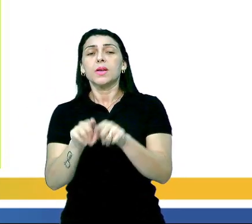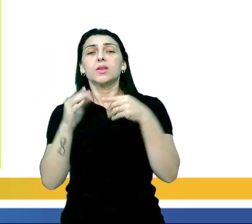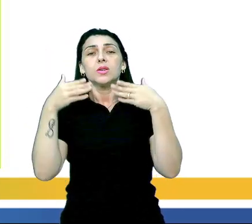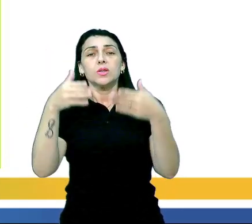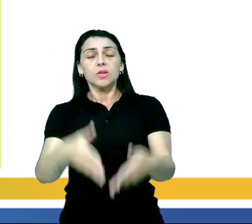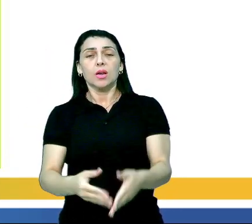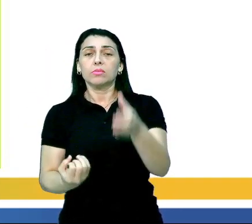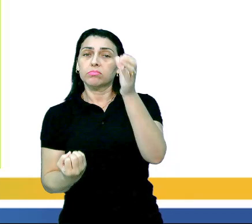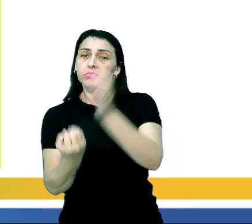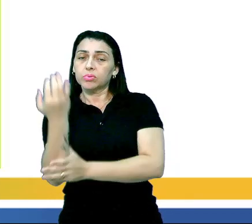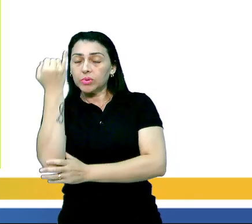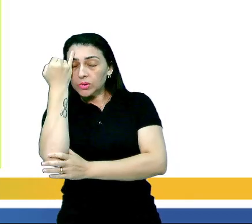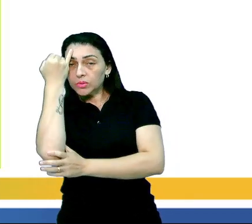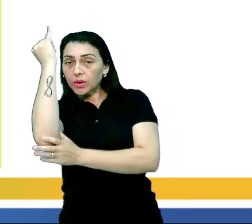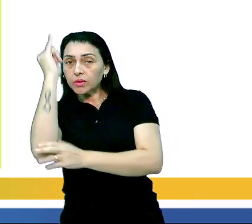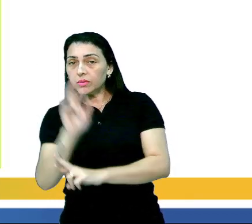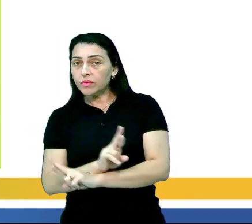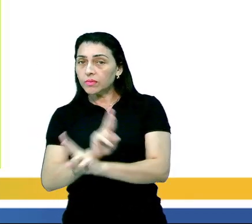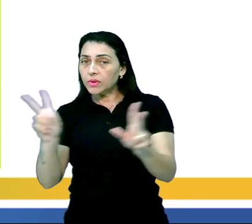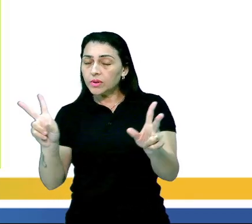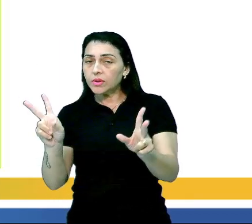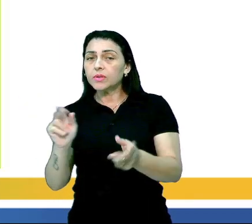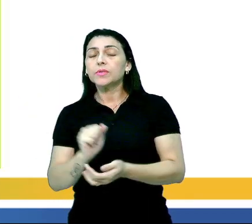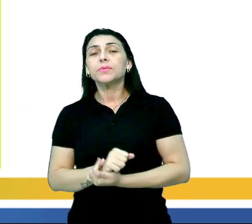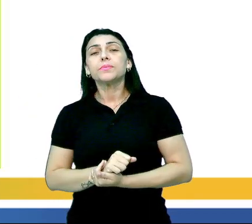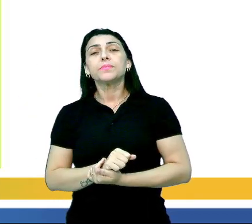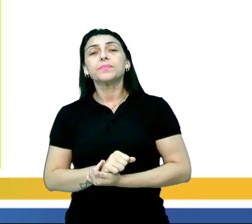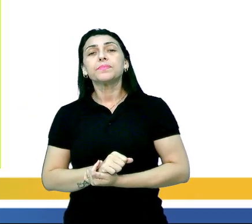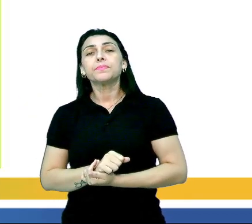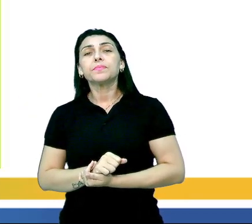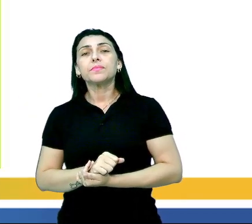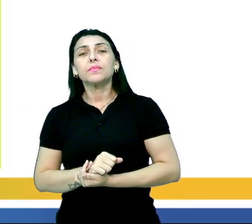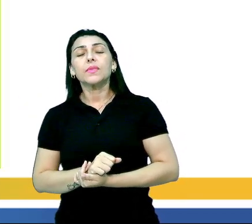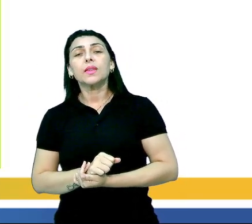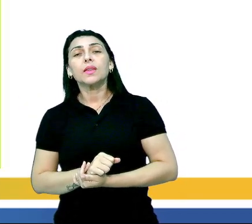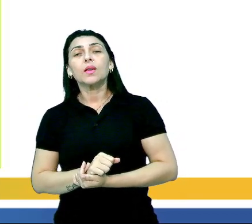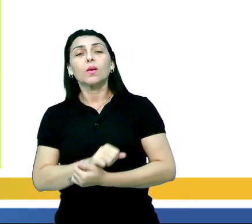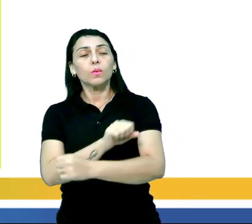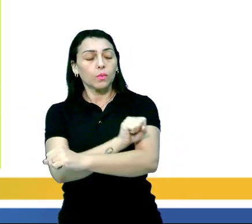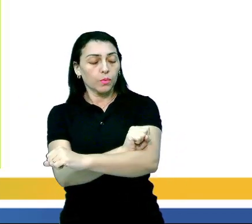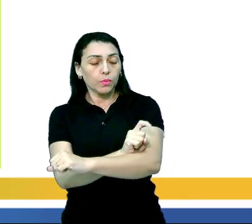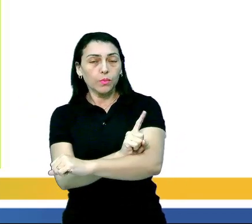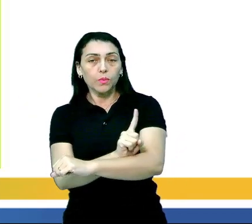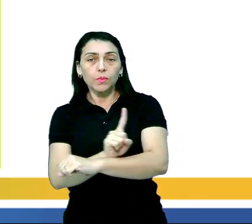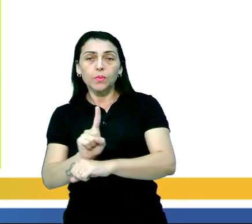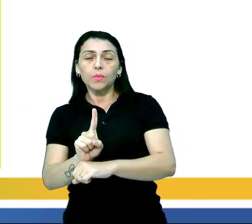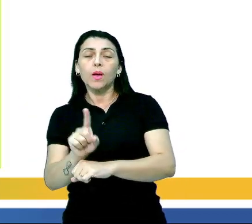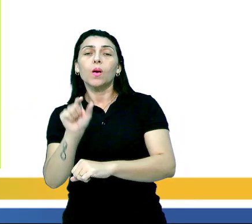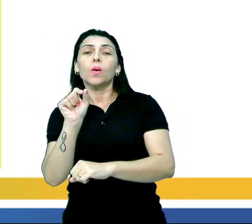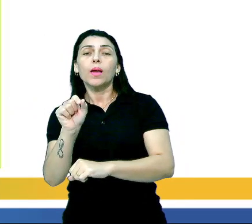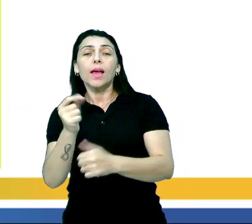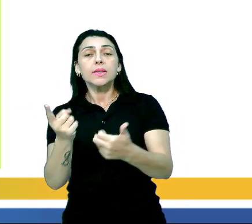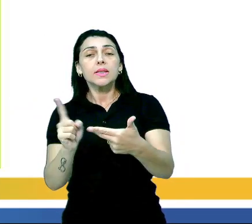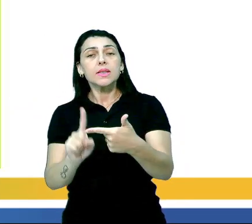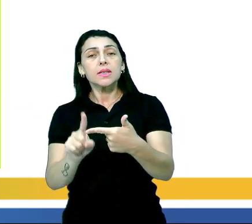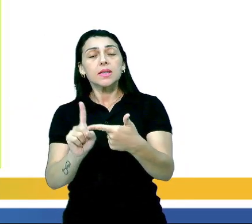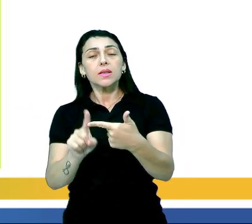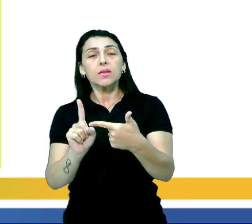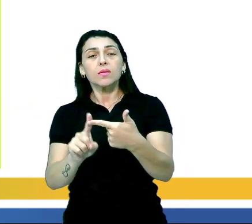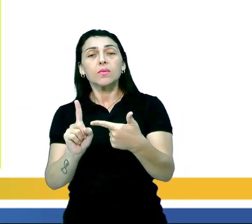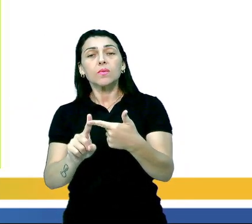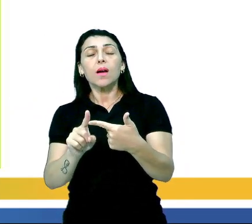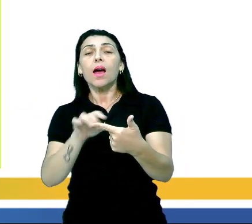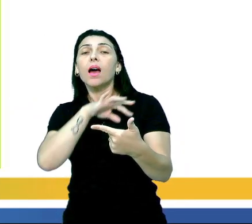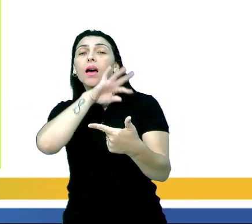alguém lançando uma ideia bem diferente. Então, o evolucionismo é a teoria segundo a qual